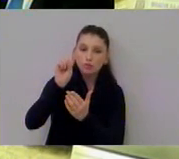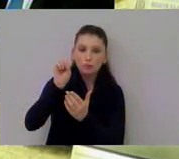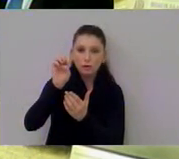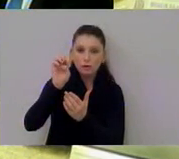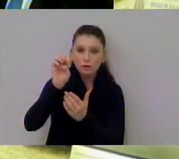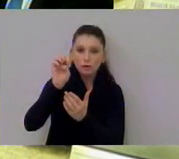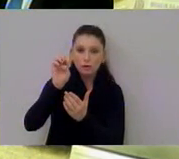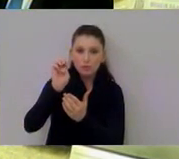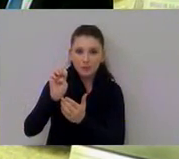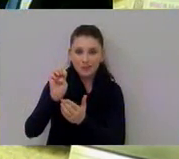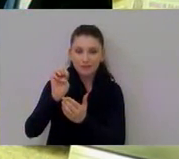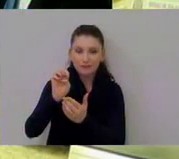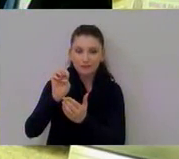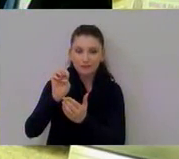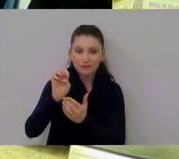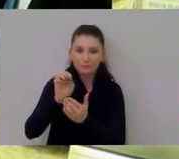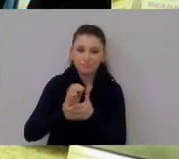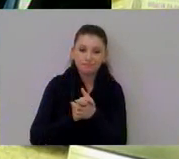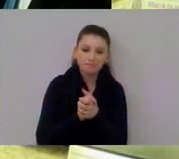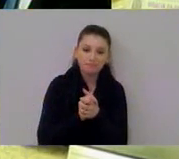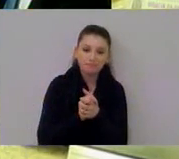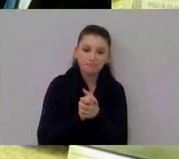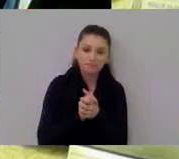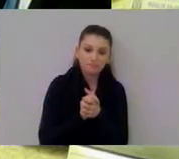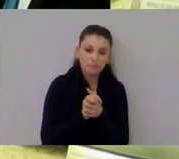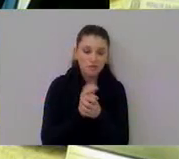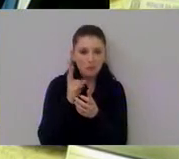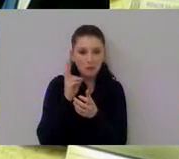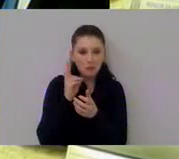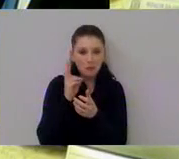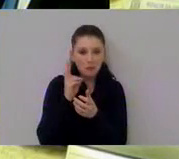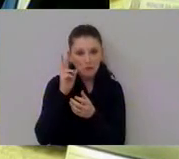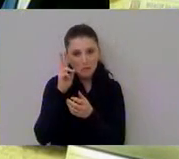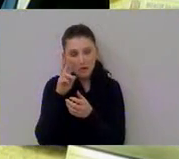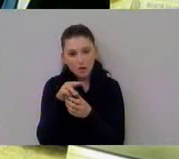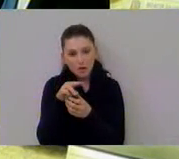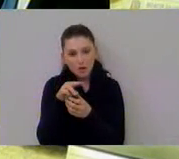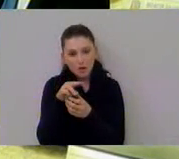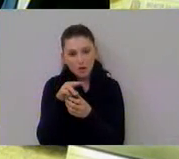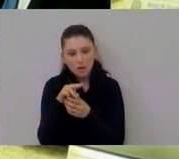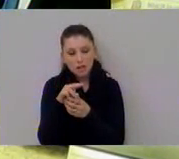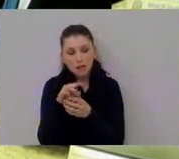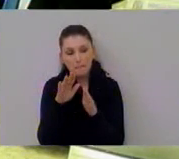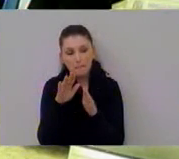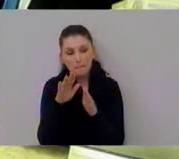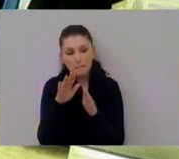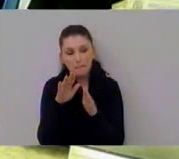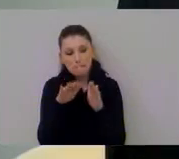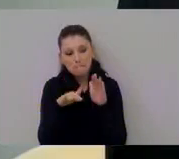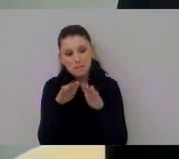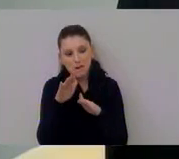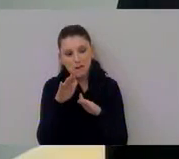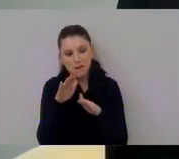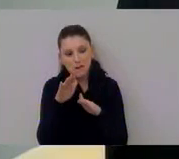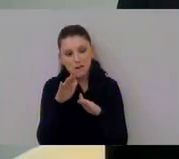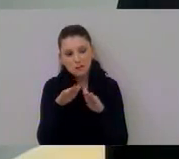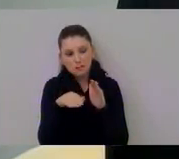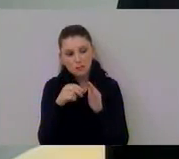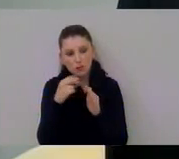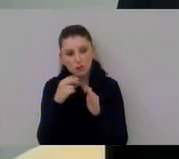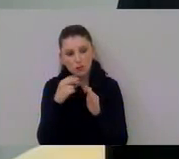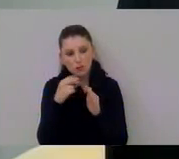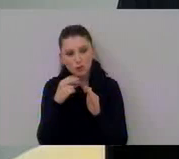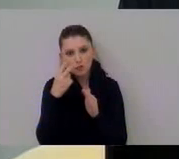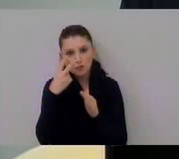A previsão era de 2 milhões de reais e até o momento